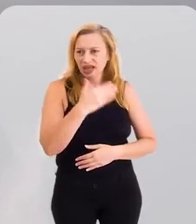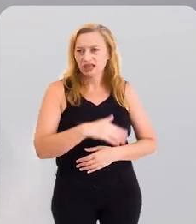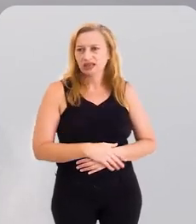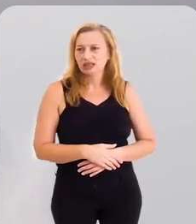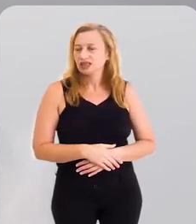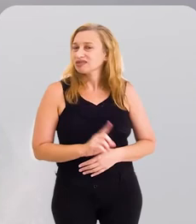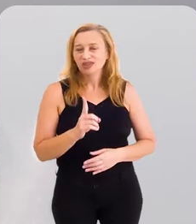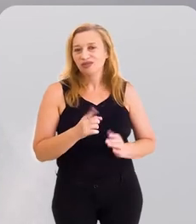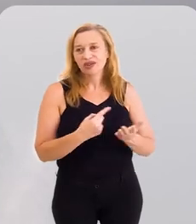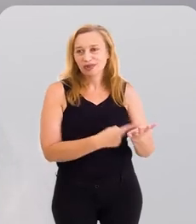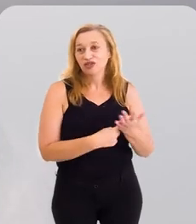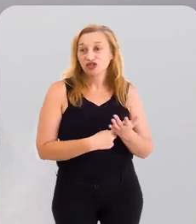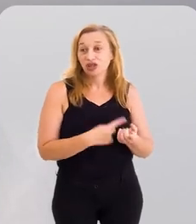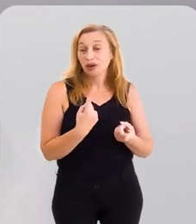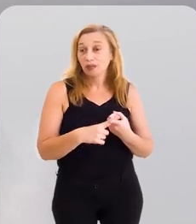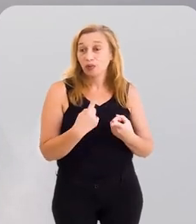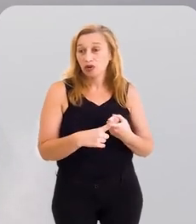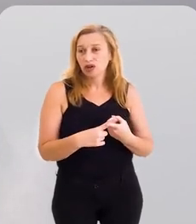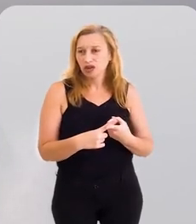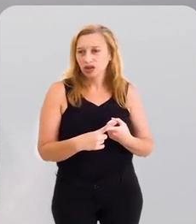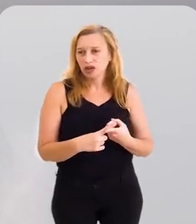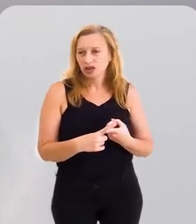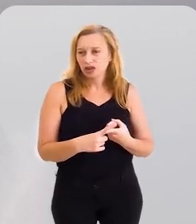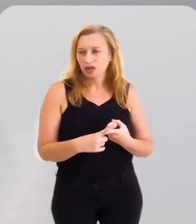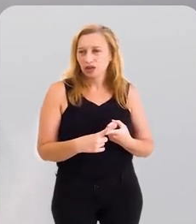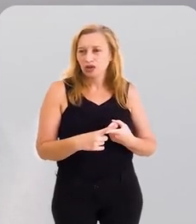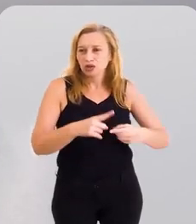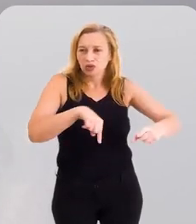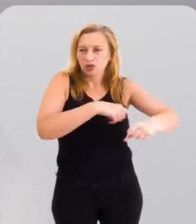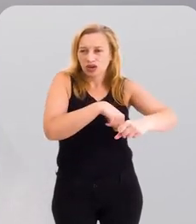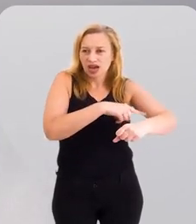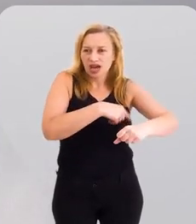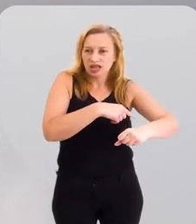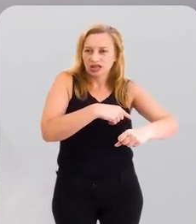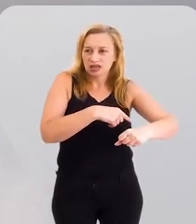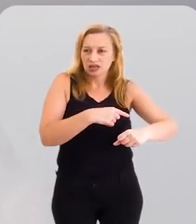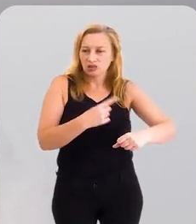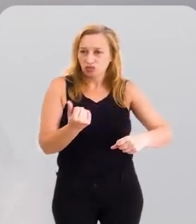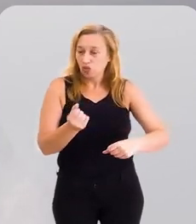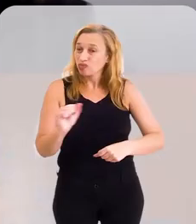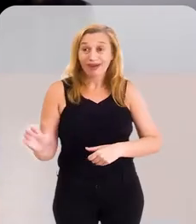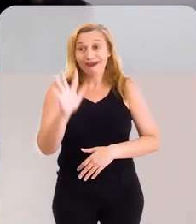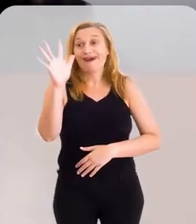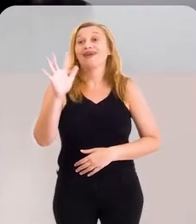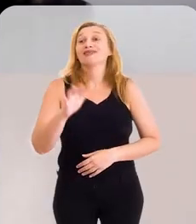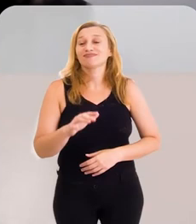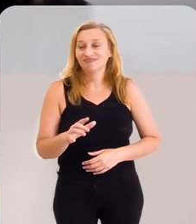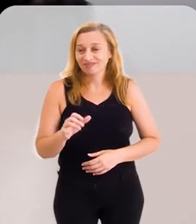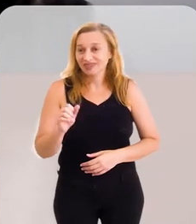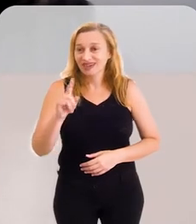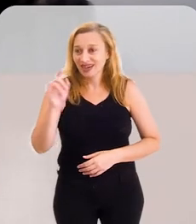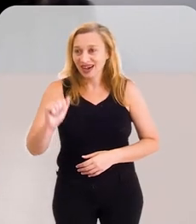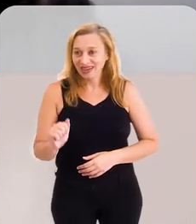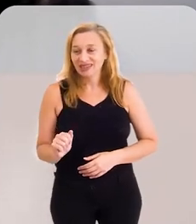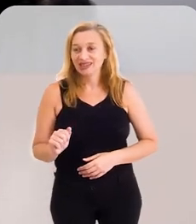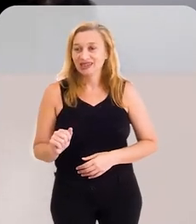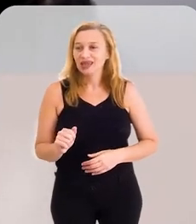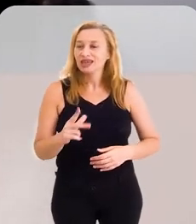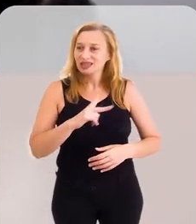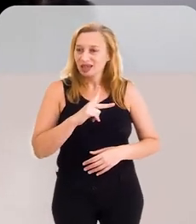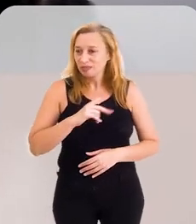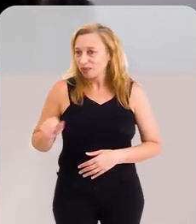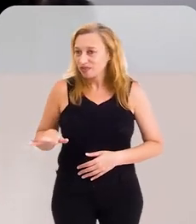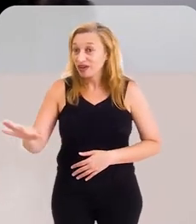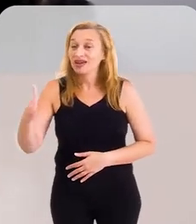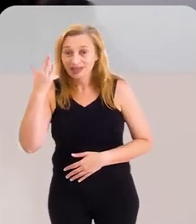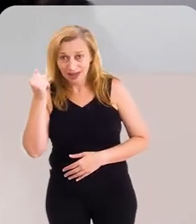muito obrigada, mas não vai adiantar muito, porque o moço da esquina que vende o gás triplicou o preço do gás. Uma pessoa da própria